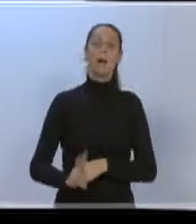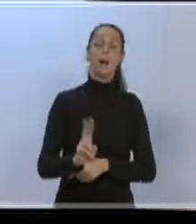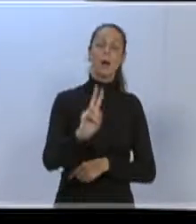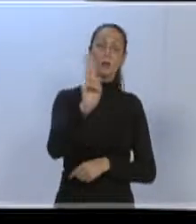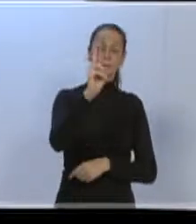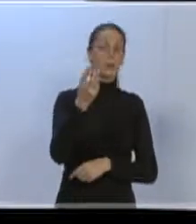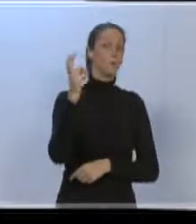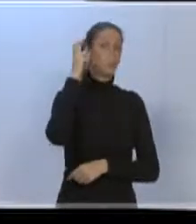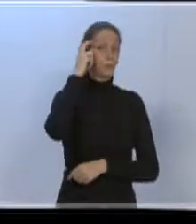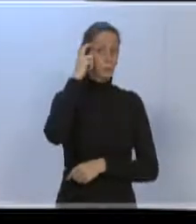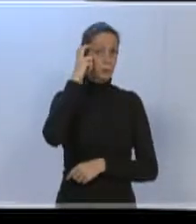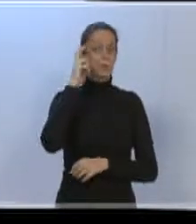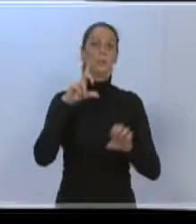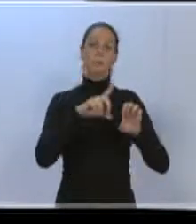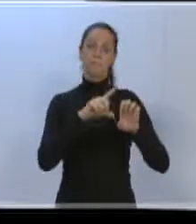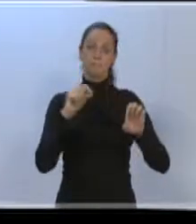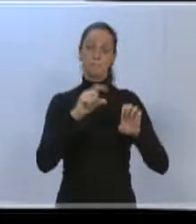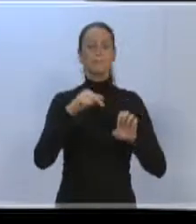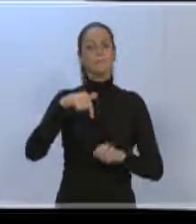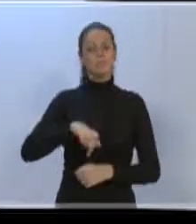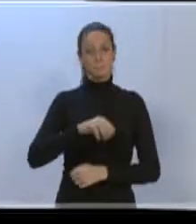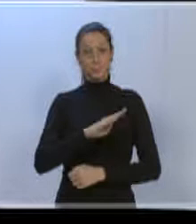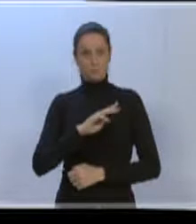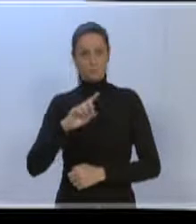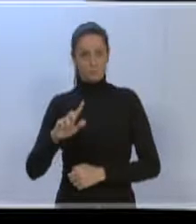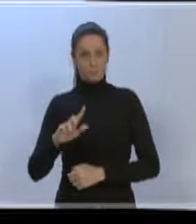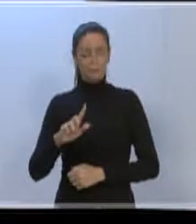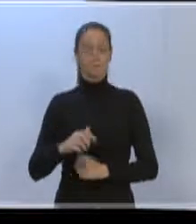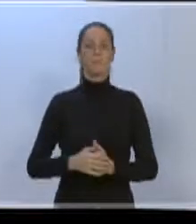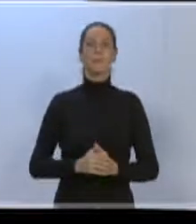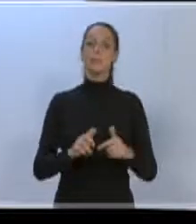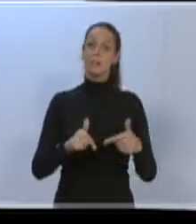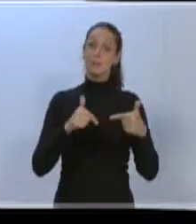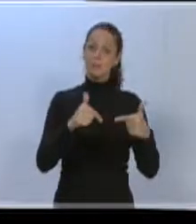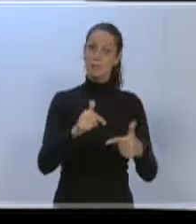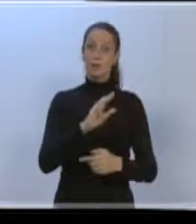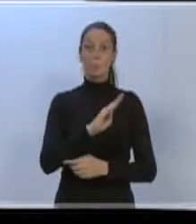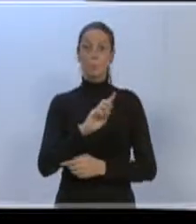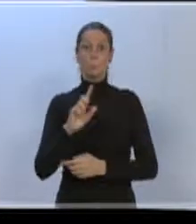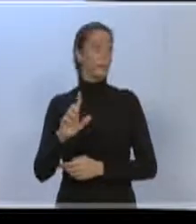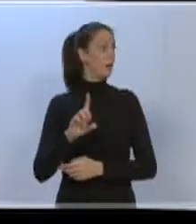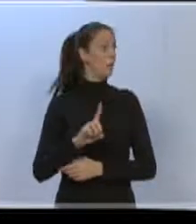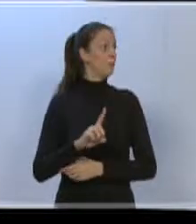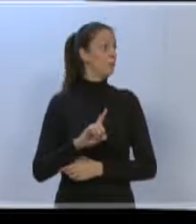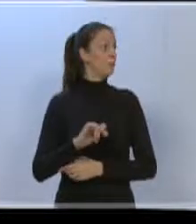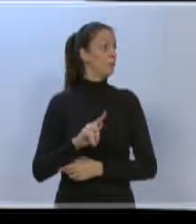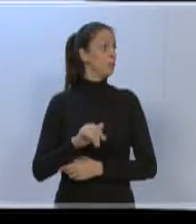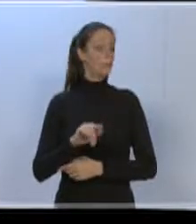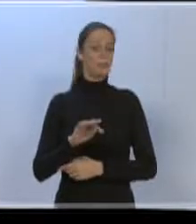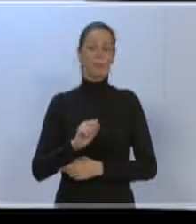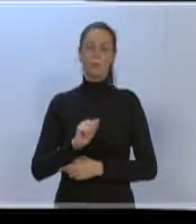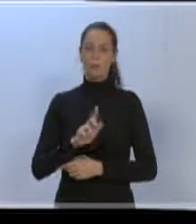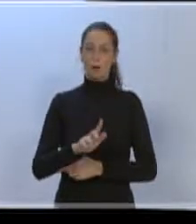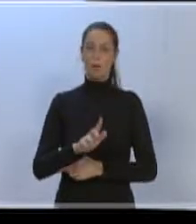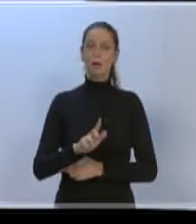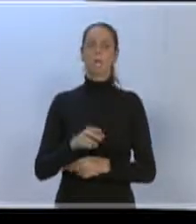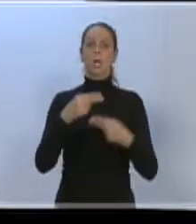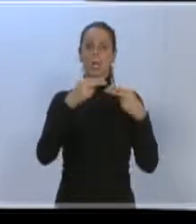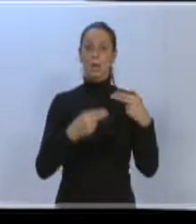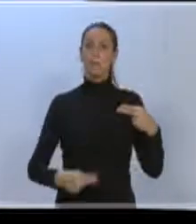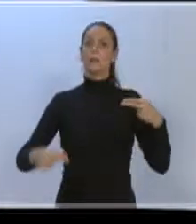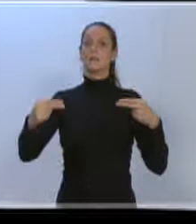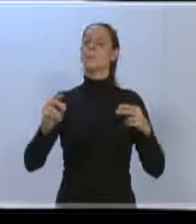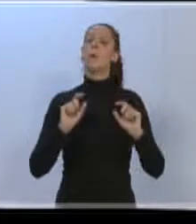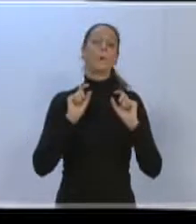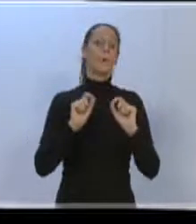a cultura do empreendedorismo na nossa cidade e essa ação do blumenau digital que foi lançado com o objetivo não é